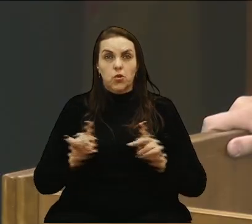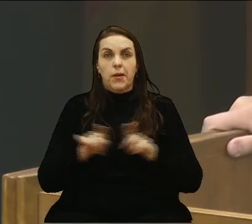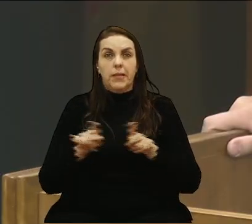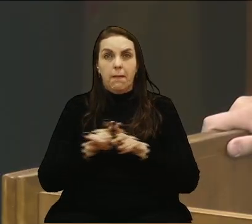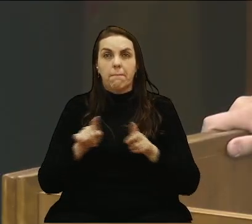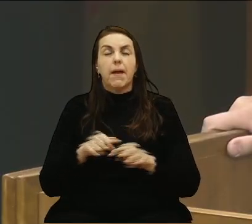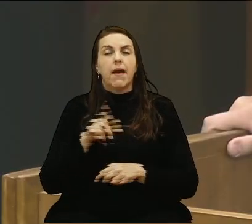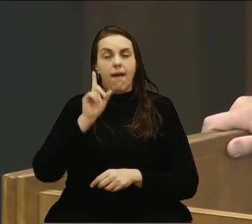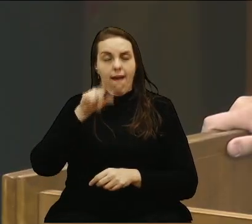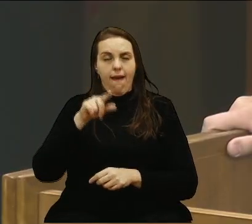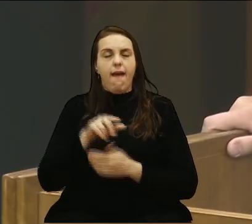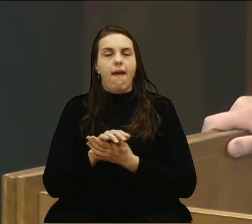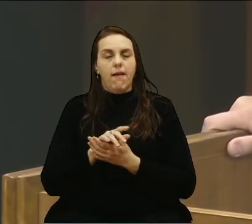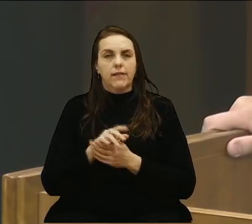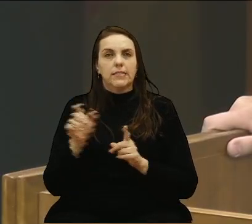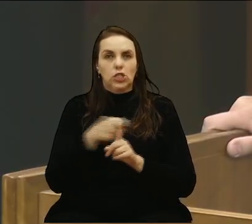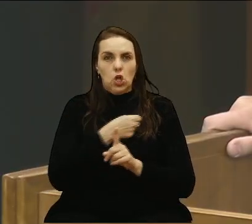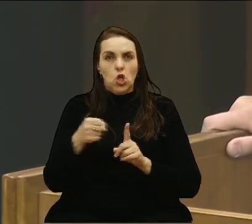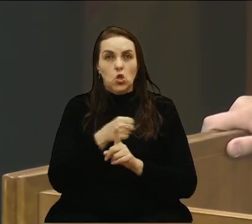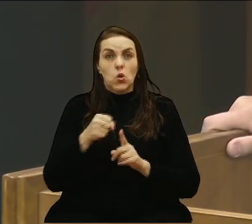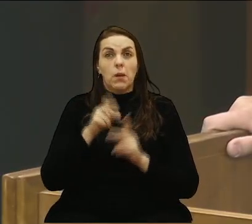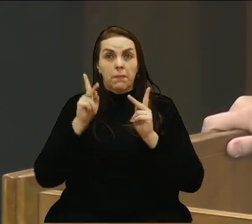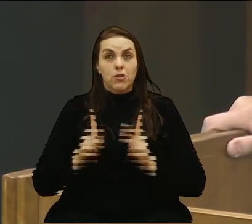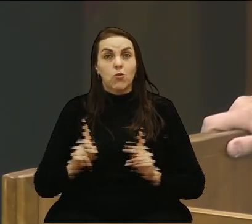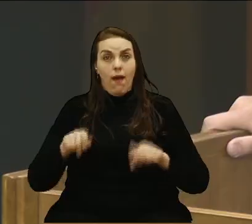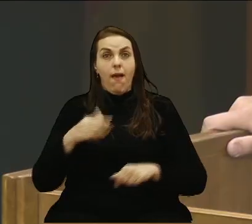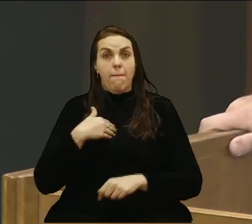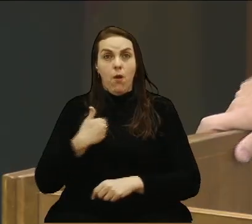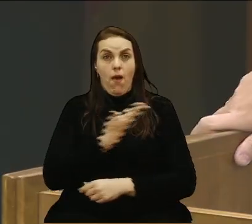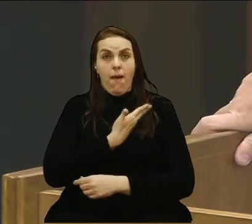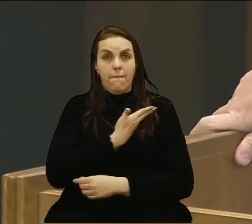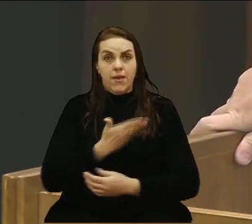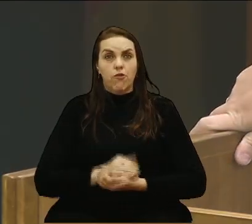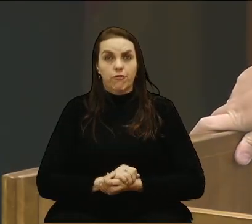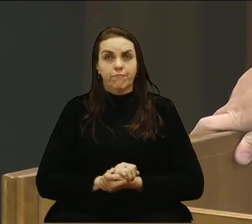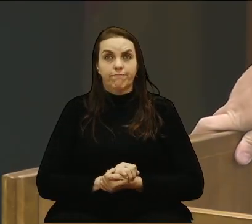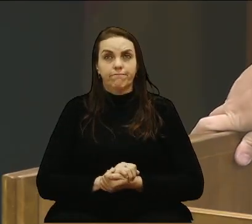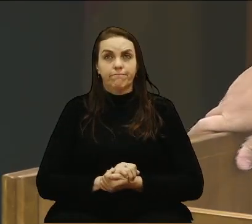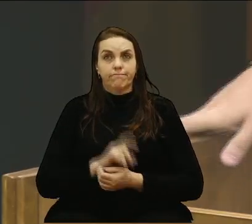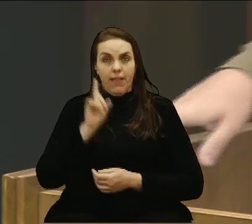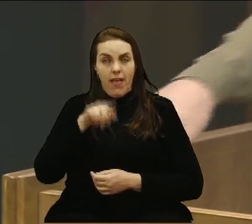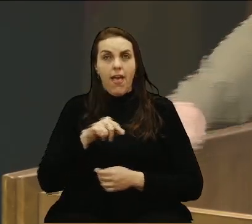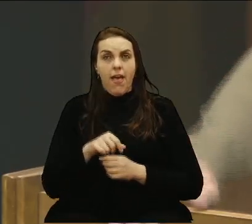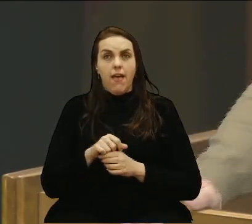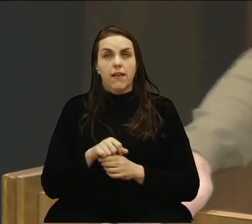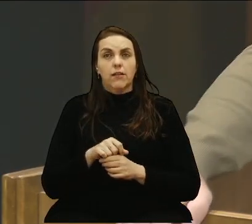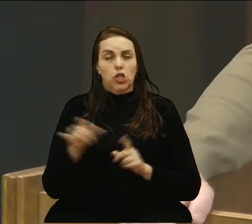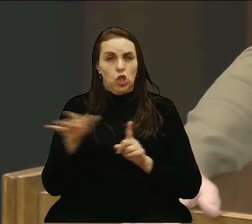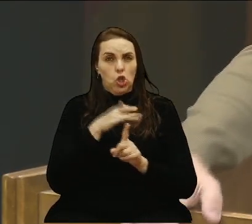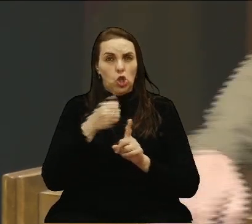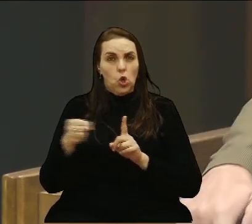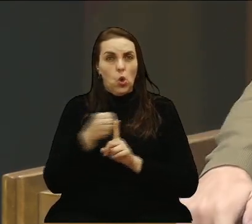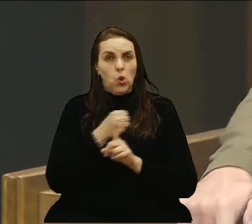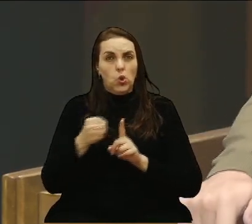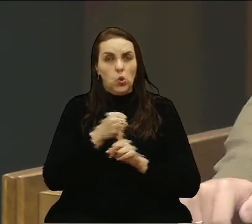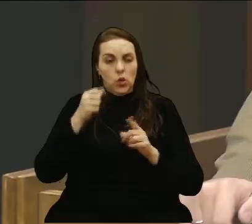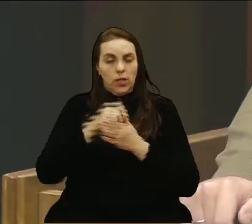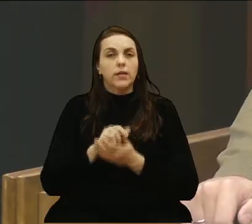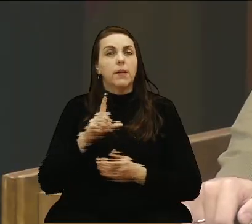porões gente que hoje é meu amigo, que levou aos seus porões gente